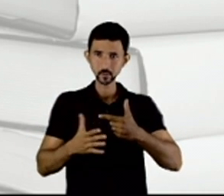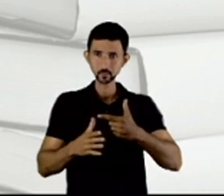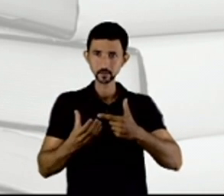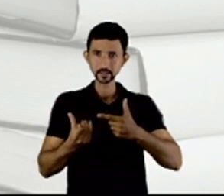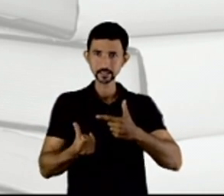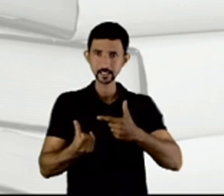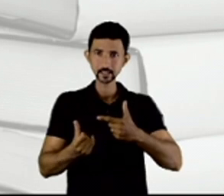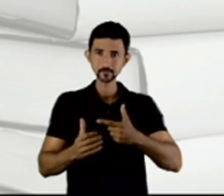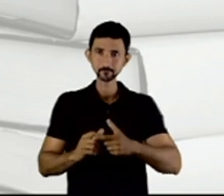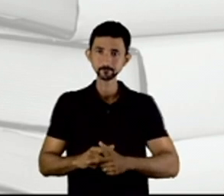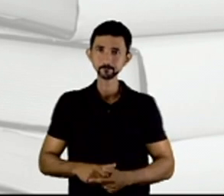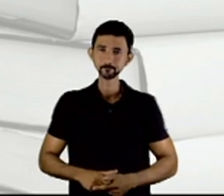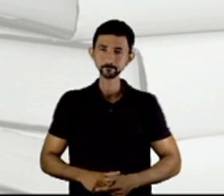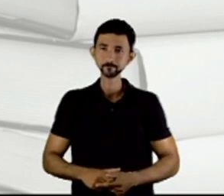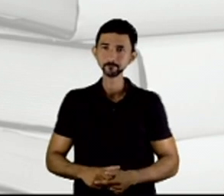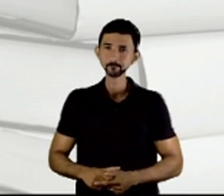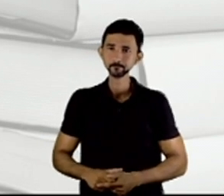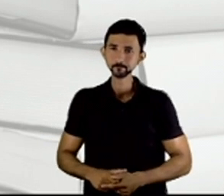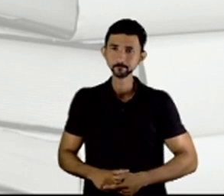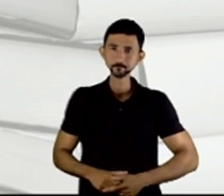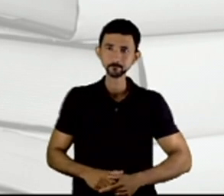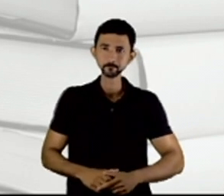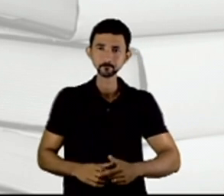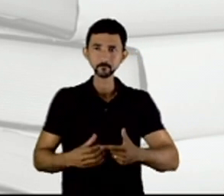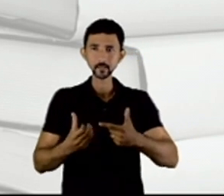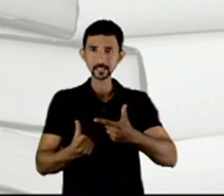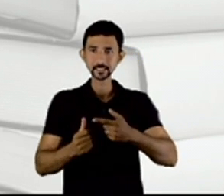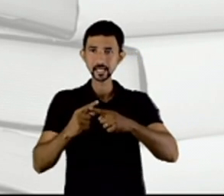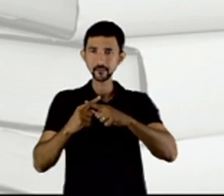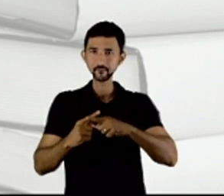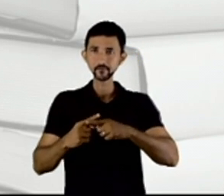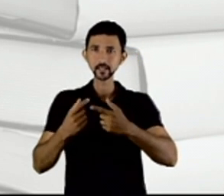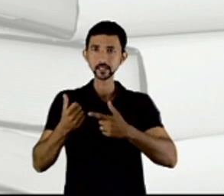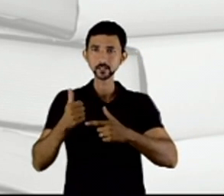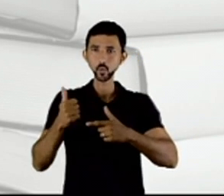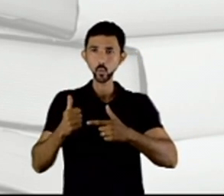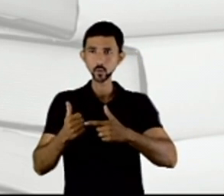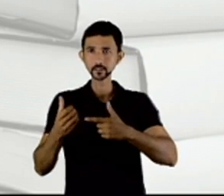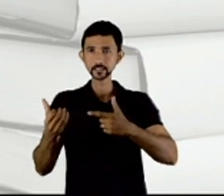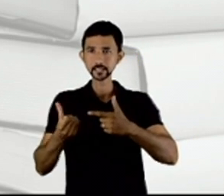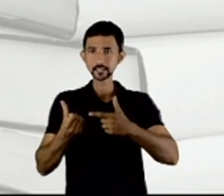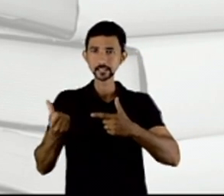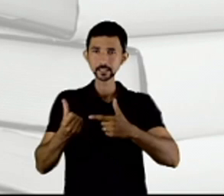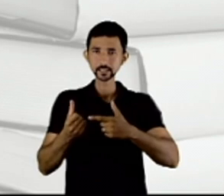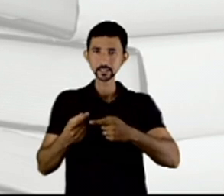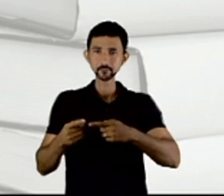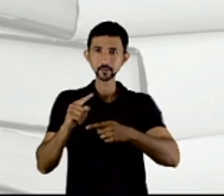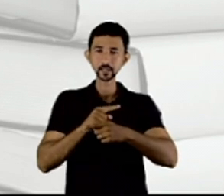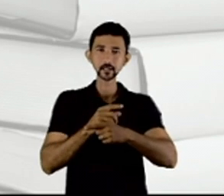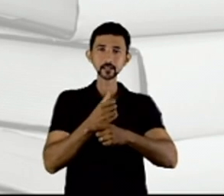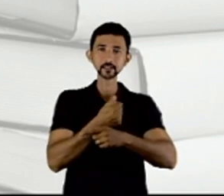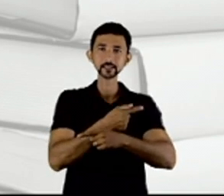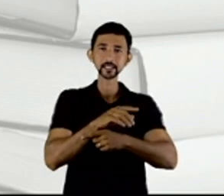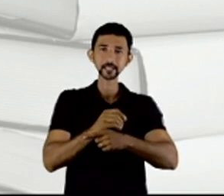porque 7 vai passar. 6 vezes 11 dá 66. Para